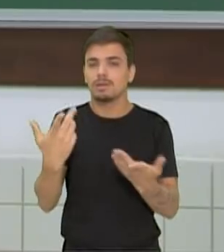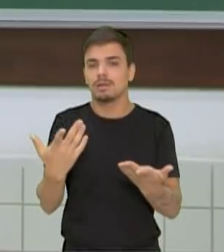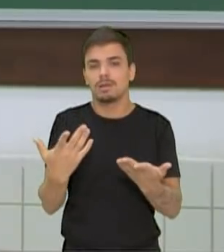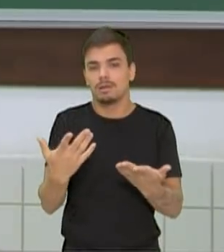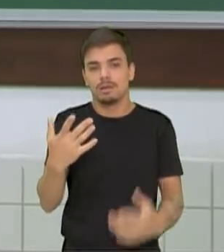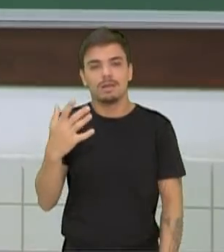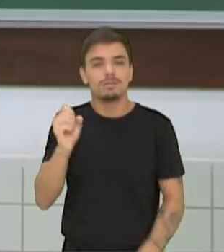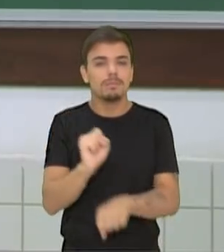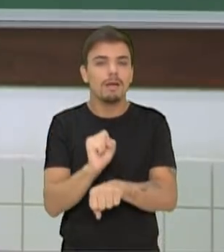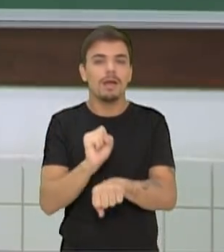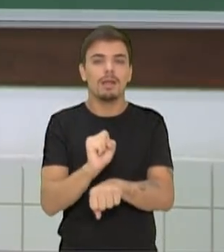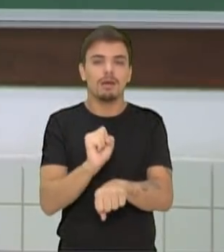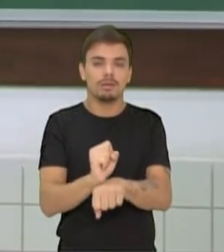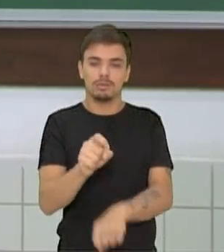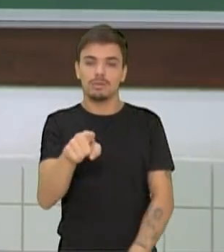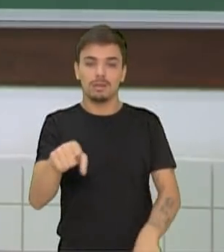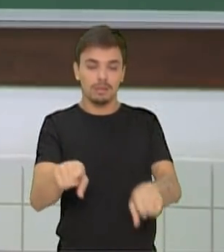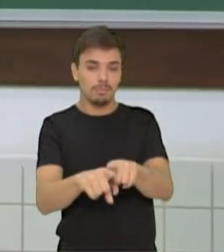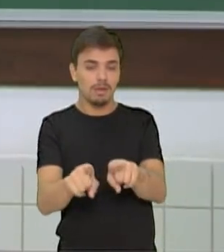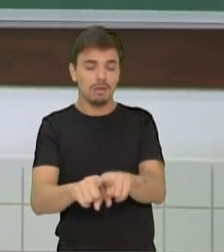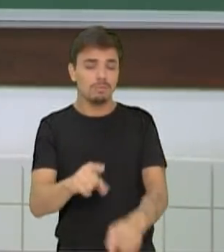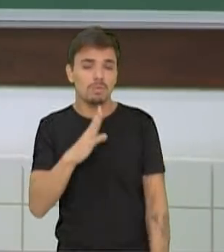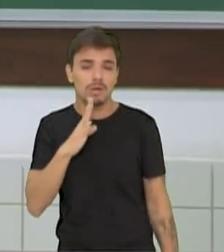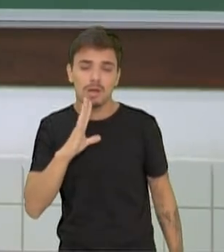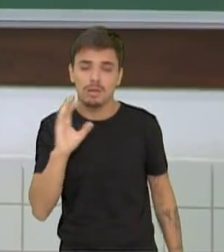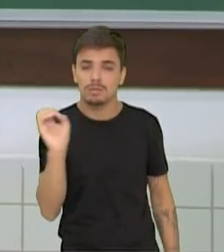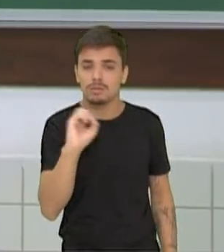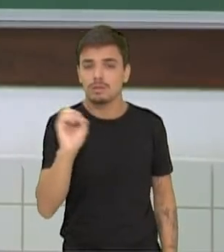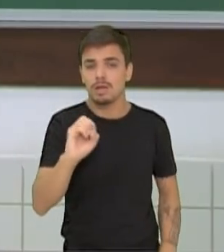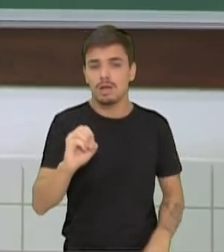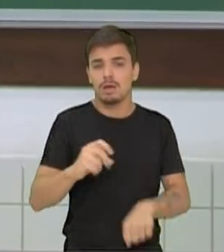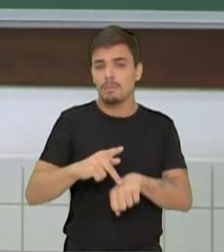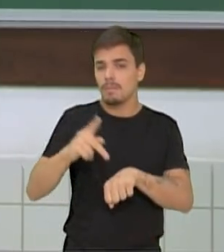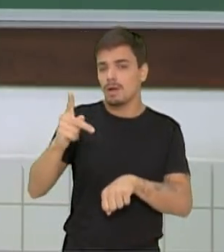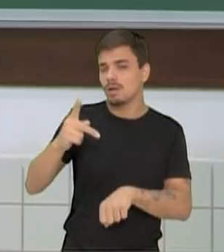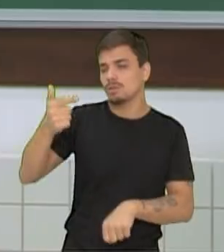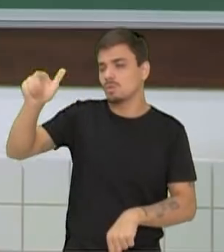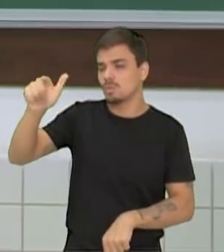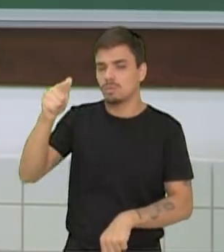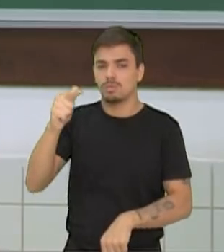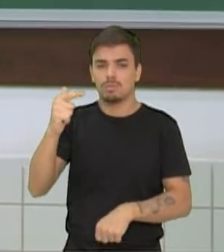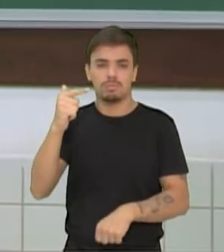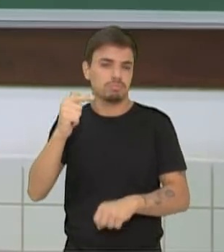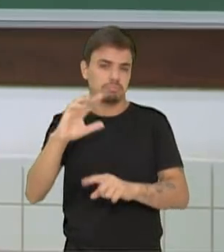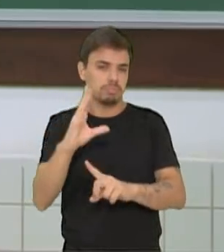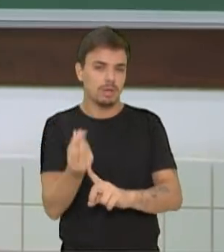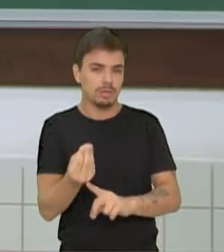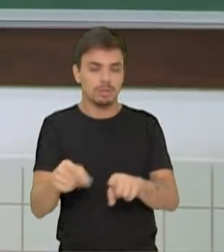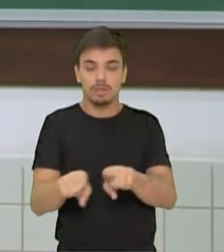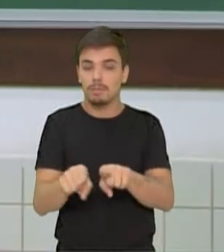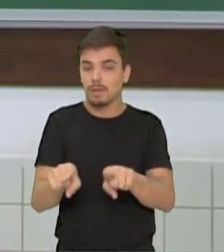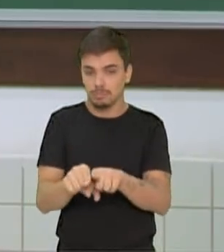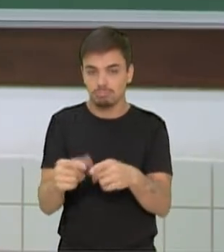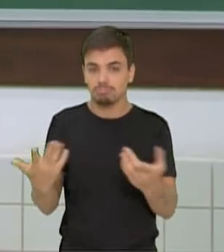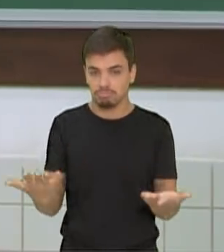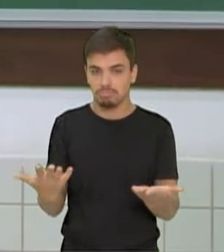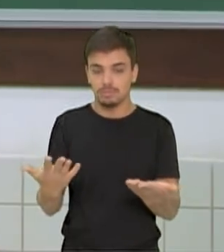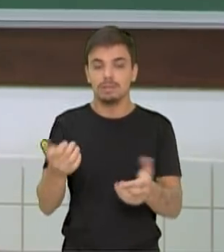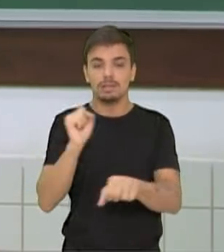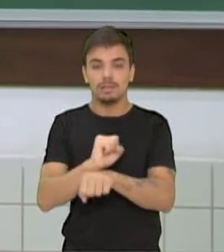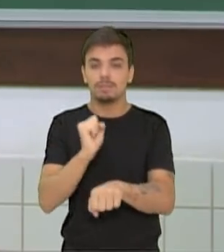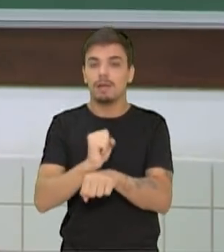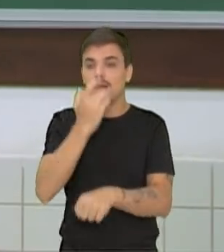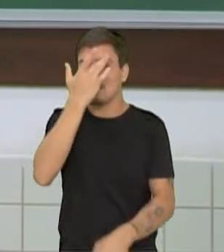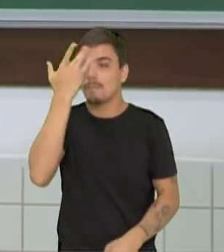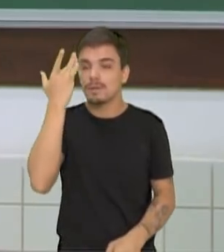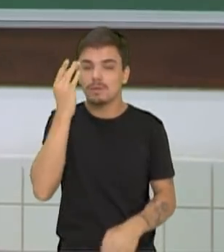esperando ou você não conhecer artistas de outros lugares do mundo, só artistas locais, ou você ter que esperar aquele artista